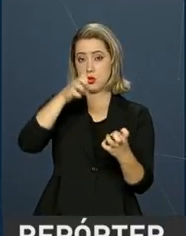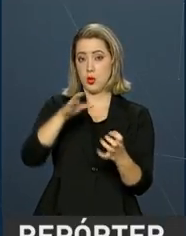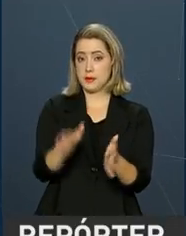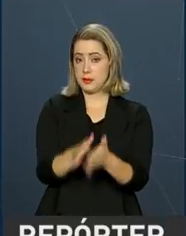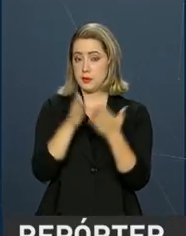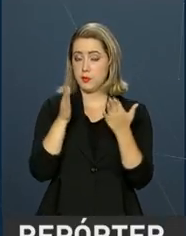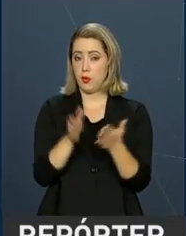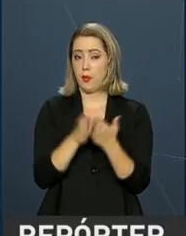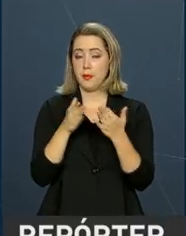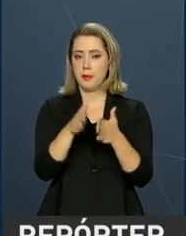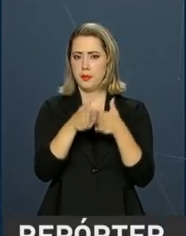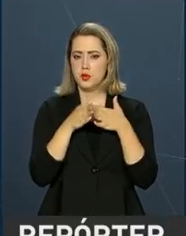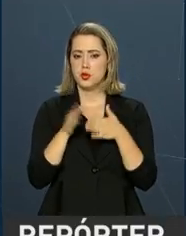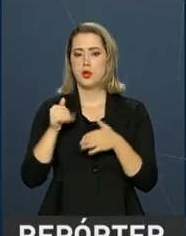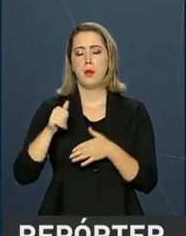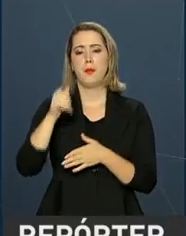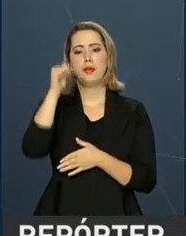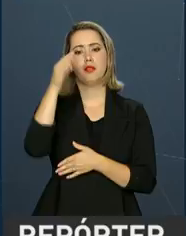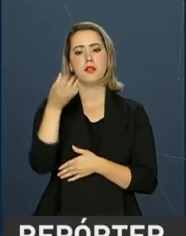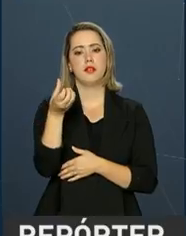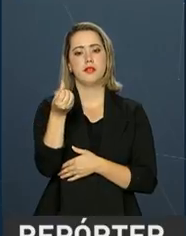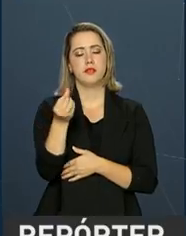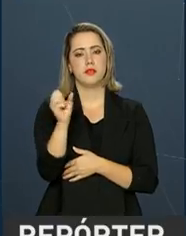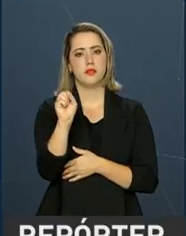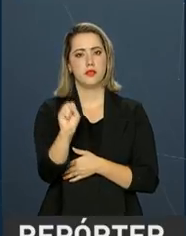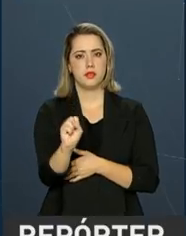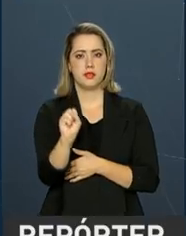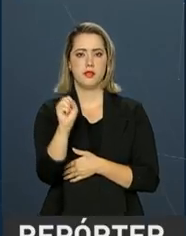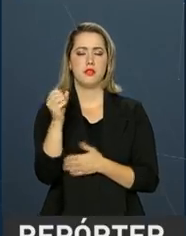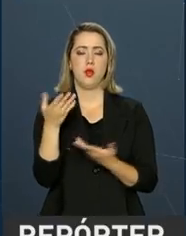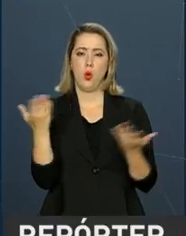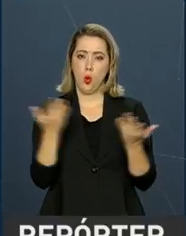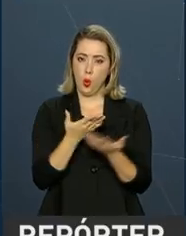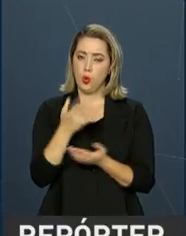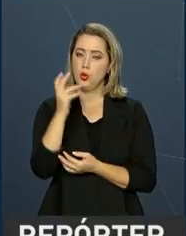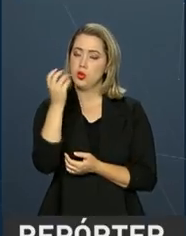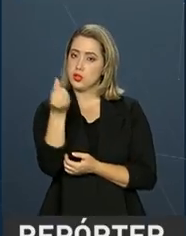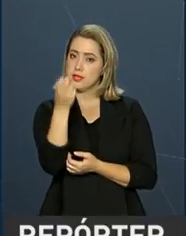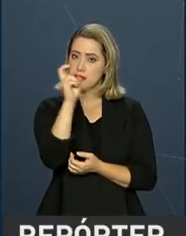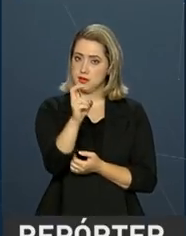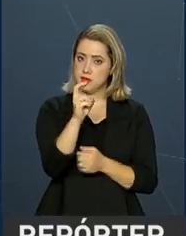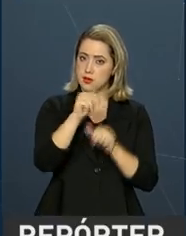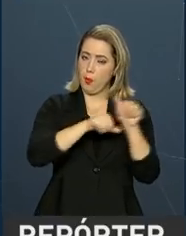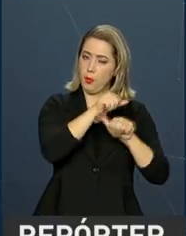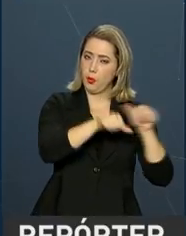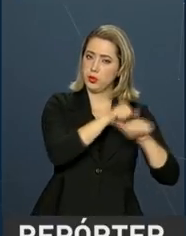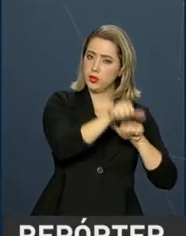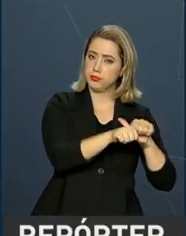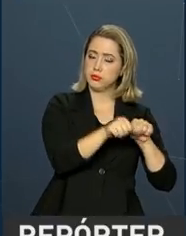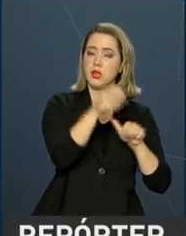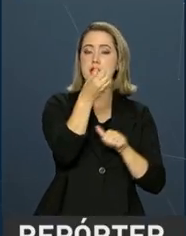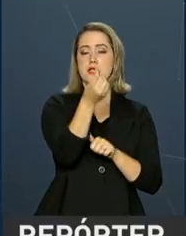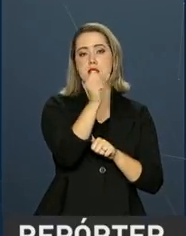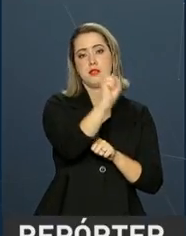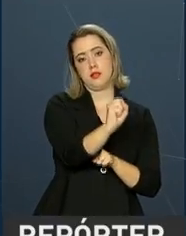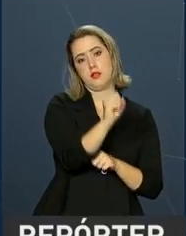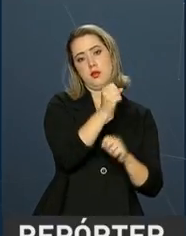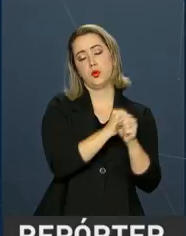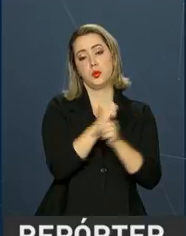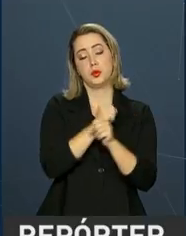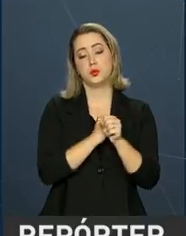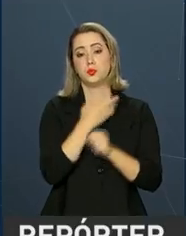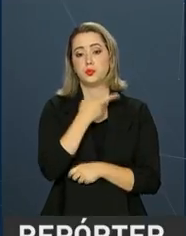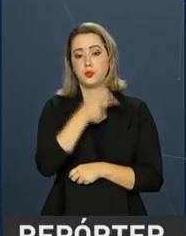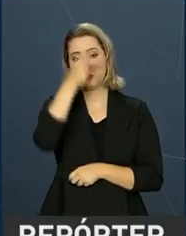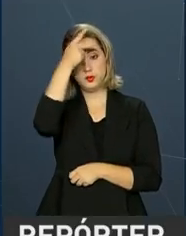vai aumentar de forma gradativa dos atuais 65 para 68 anos trabalhadores